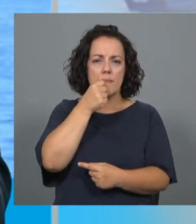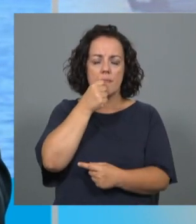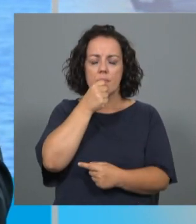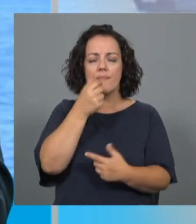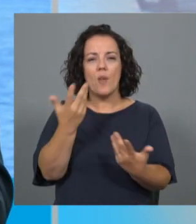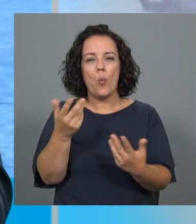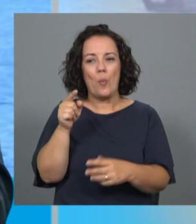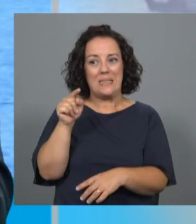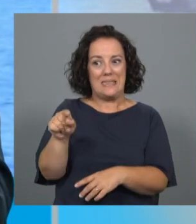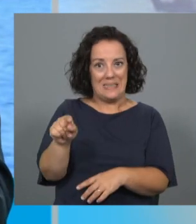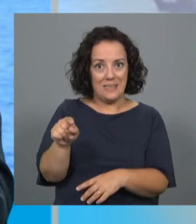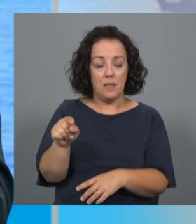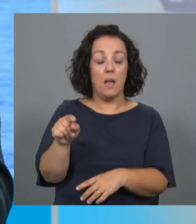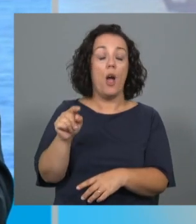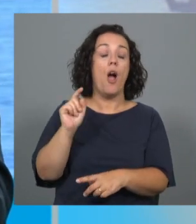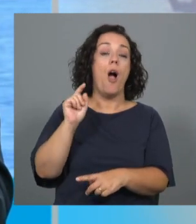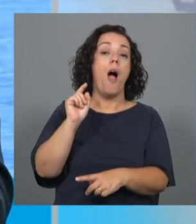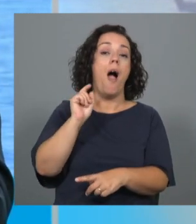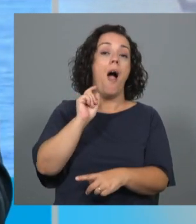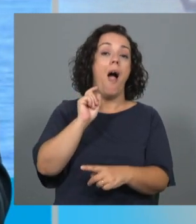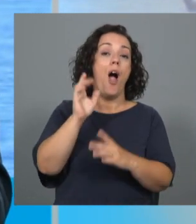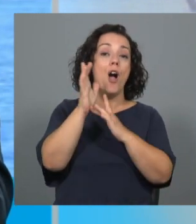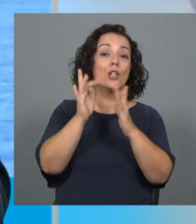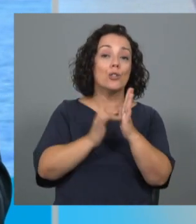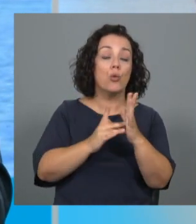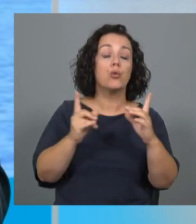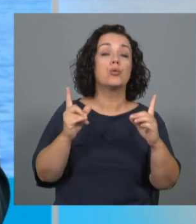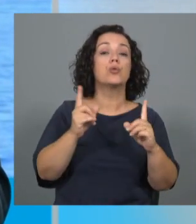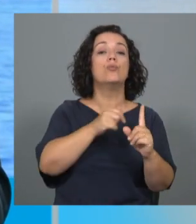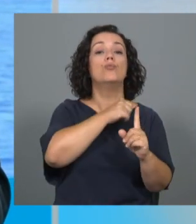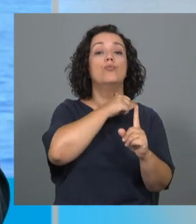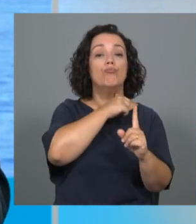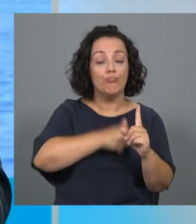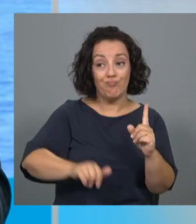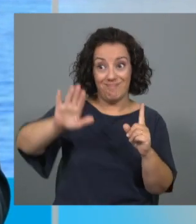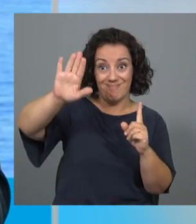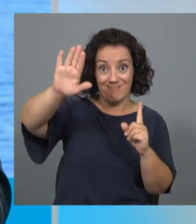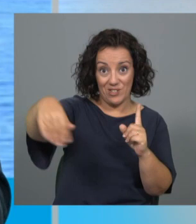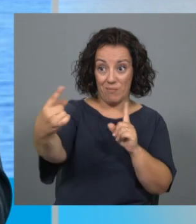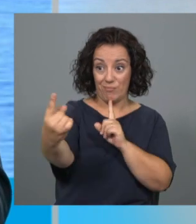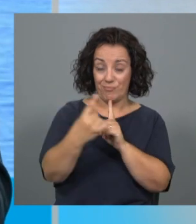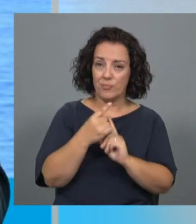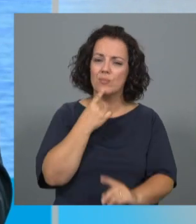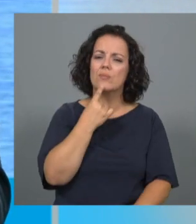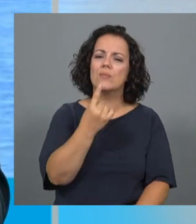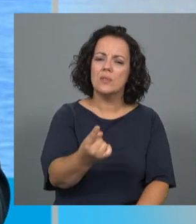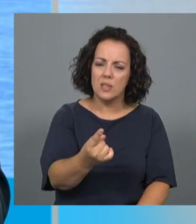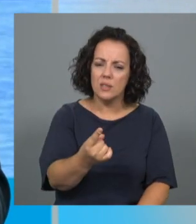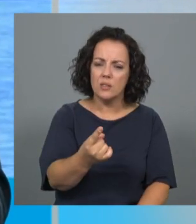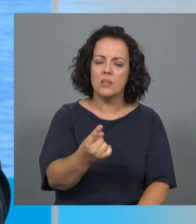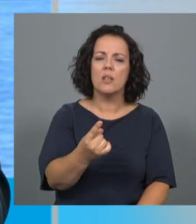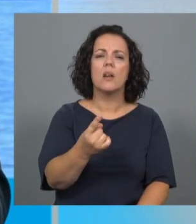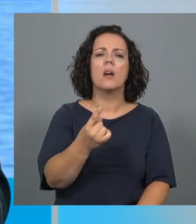Portanto, só depois de Jesus o ter chamado é que ele lhe diz: Senhor, que eu